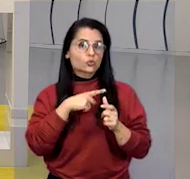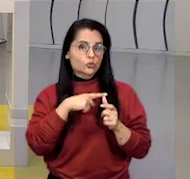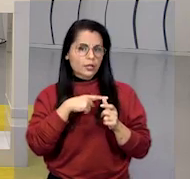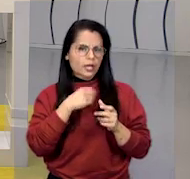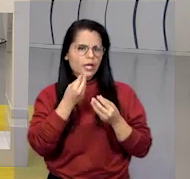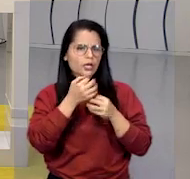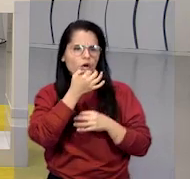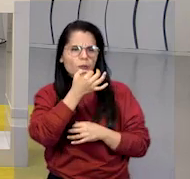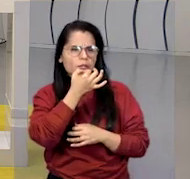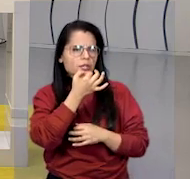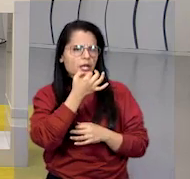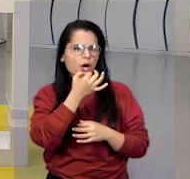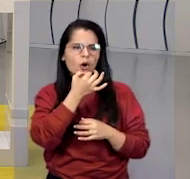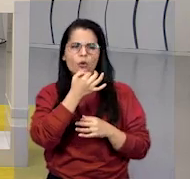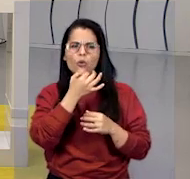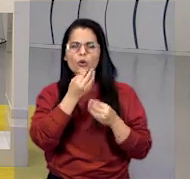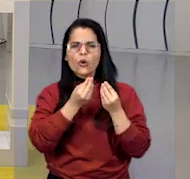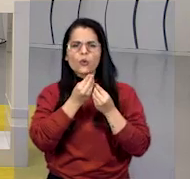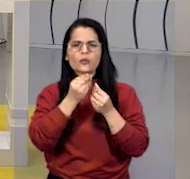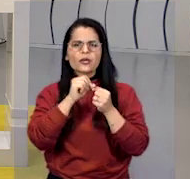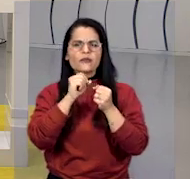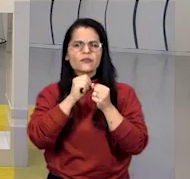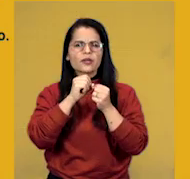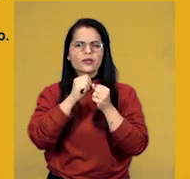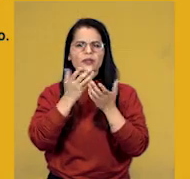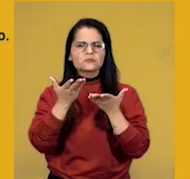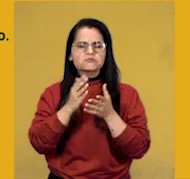opinião. Como que ele é construído? Seus elementos.